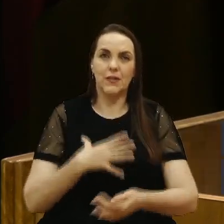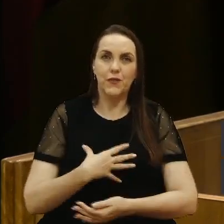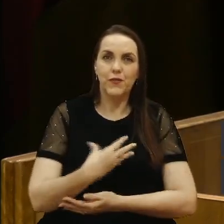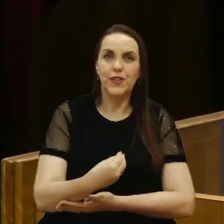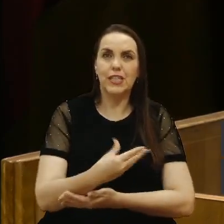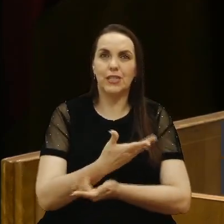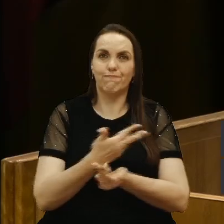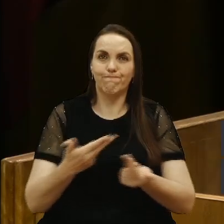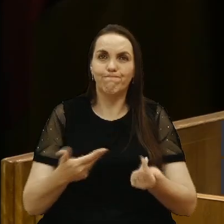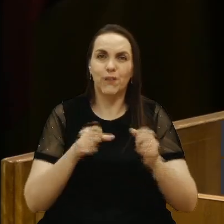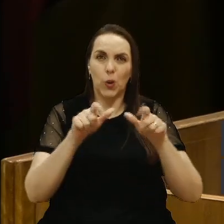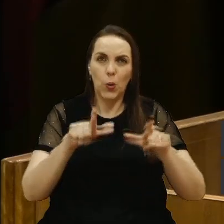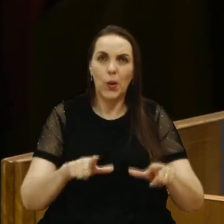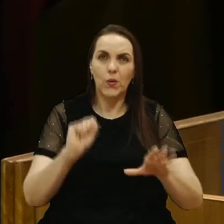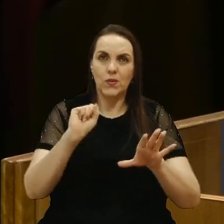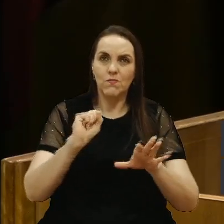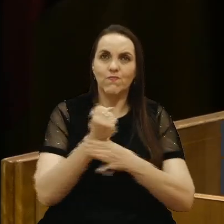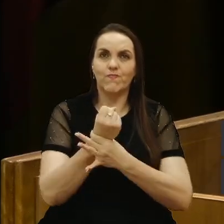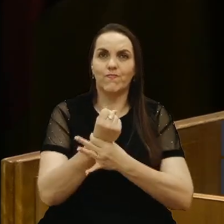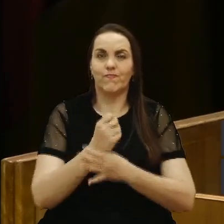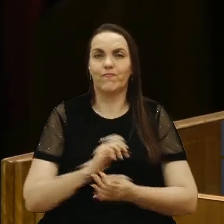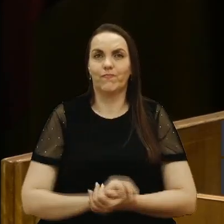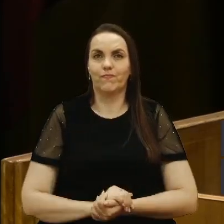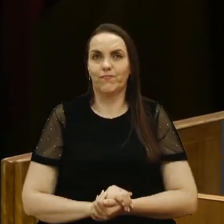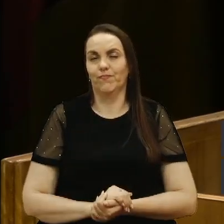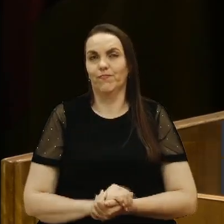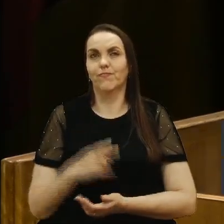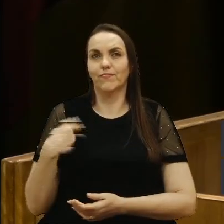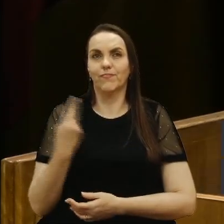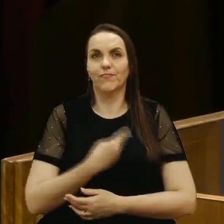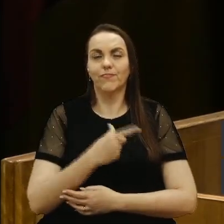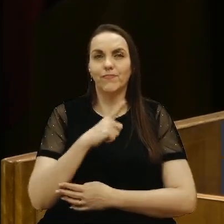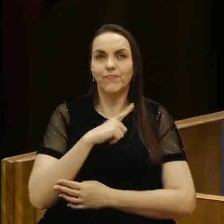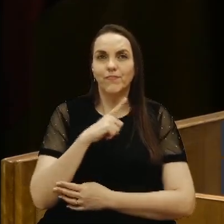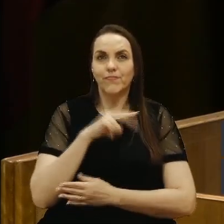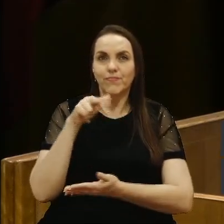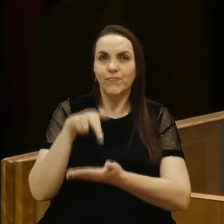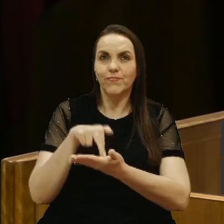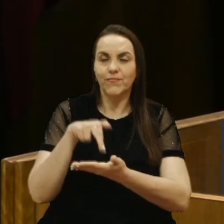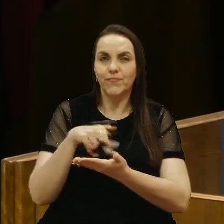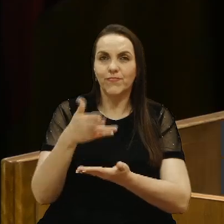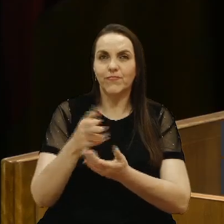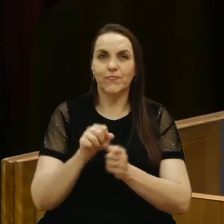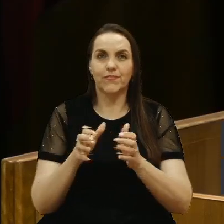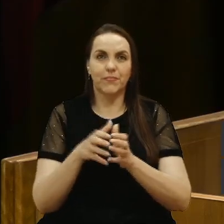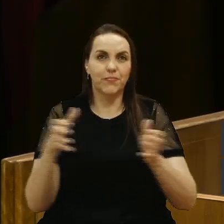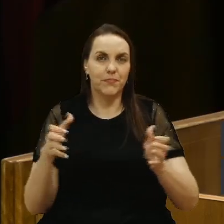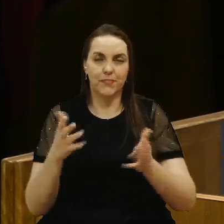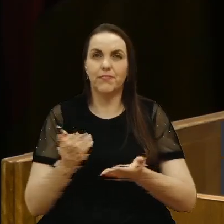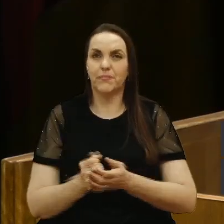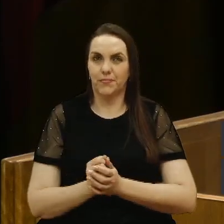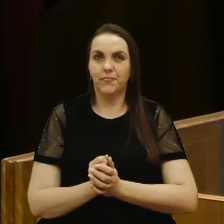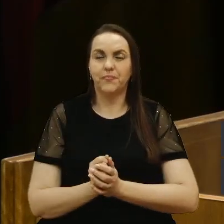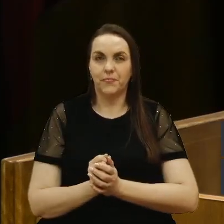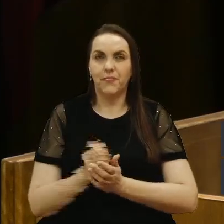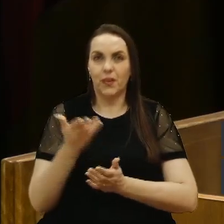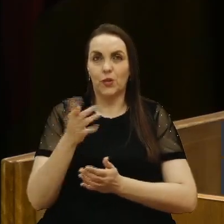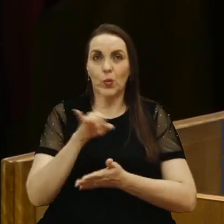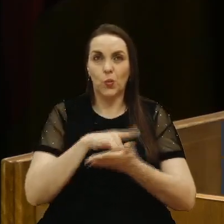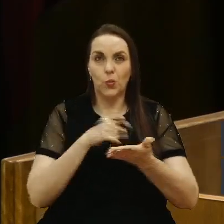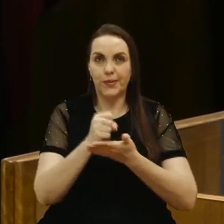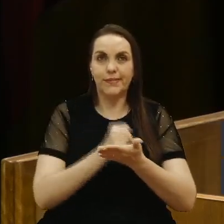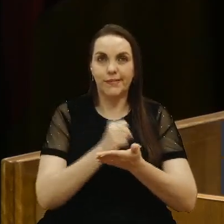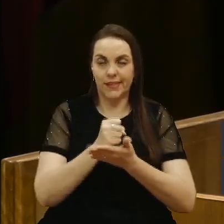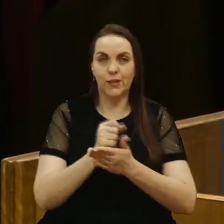filhos, um local seguro. Nós temos a realidade de que a maior parte dos contratos